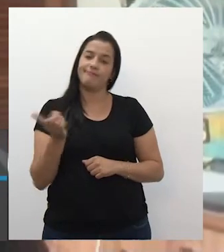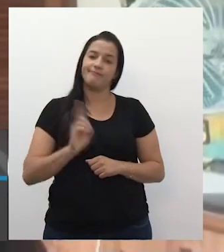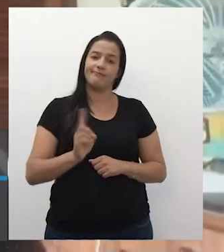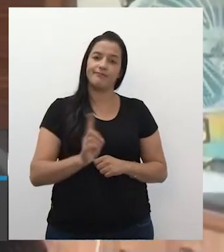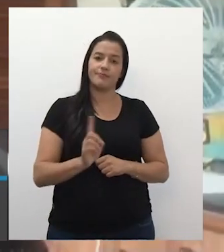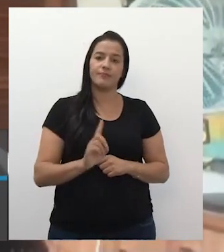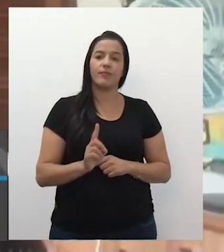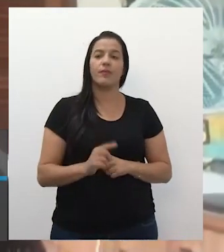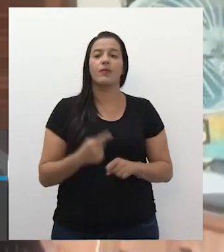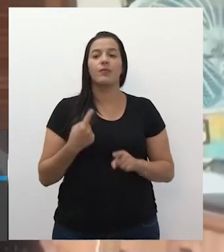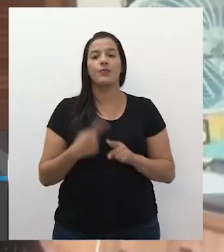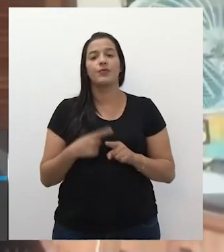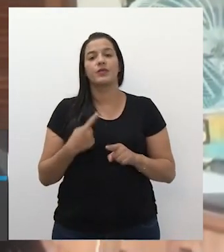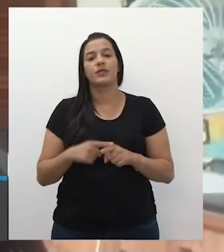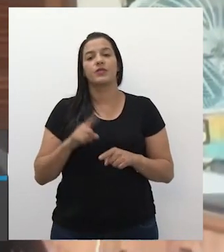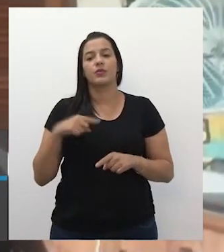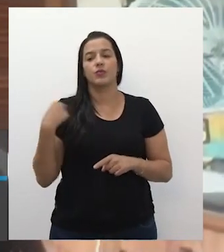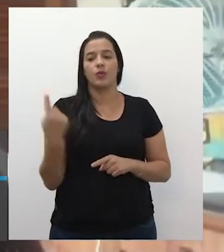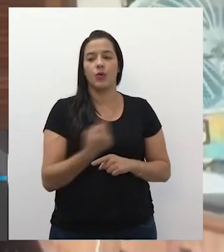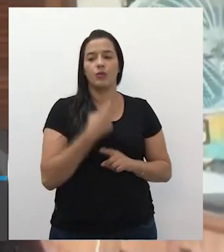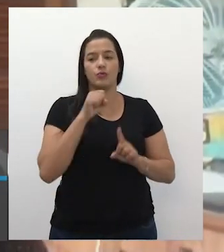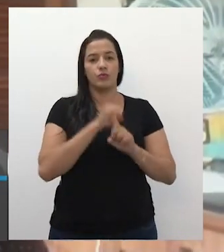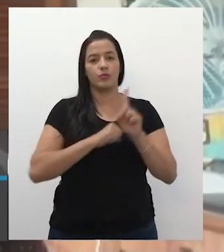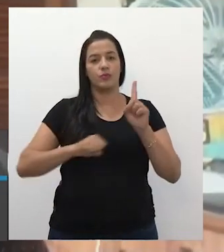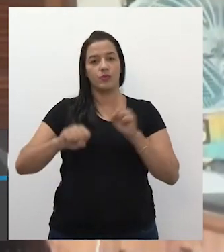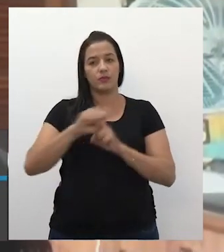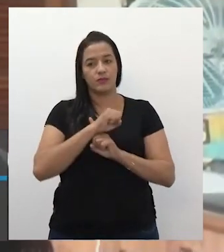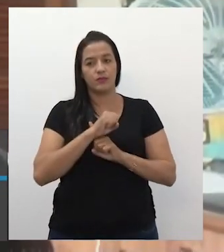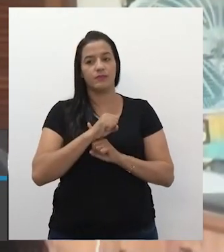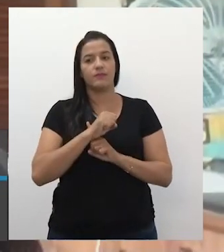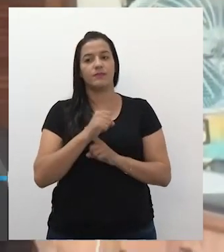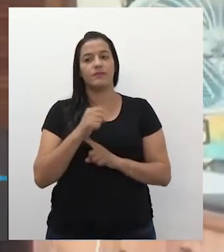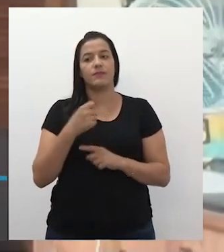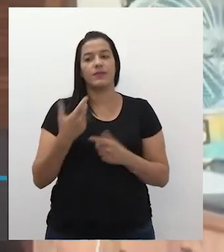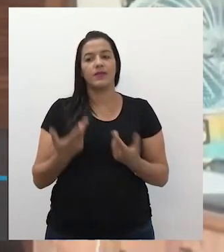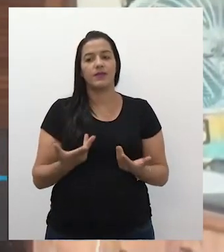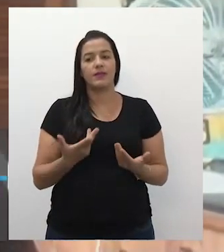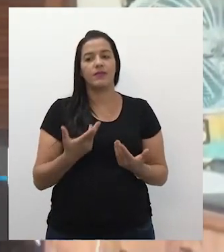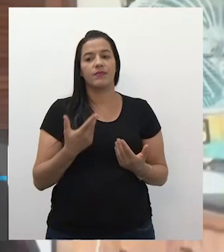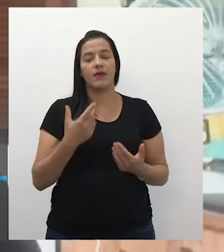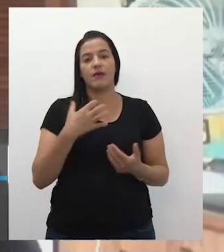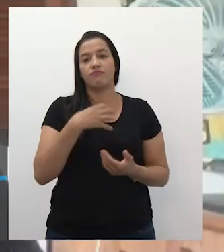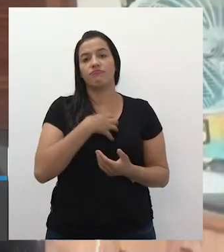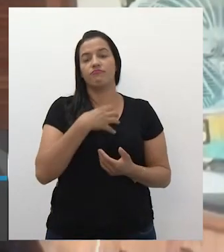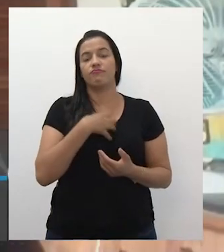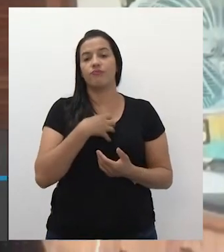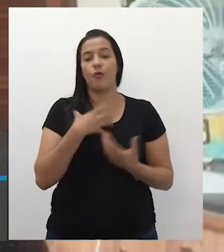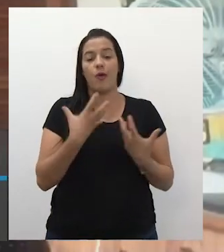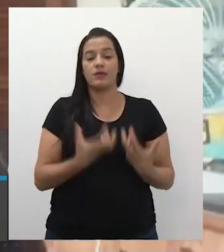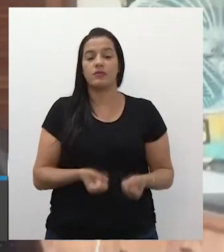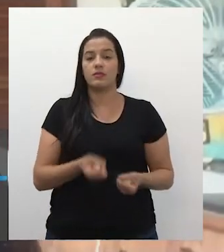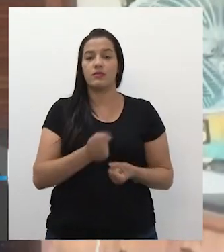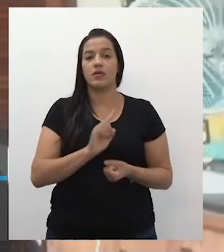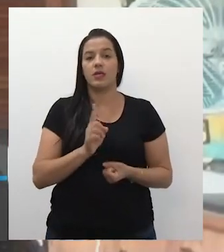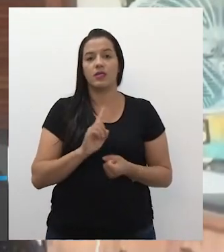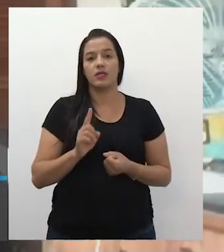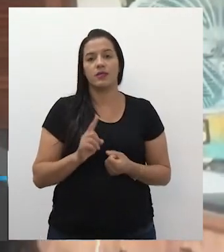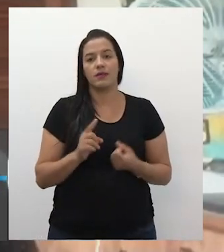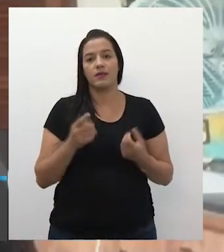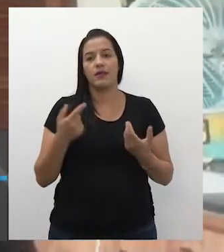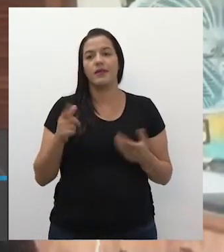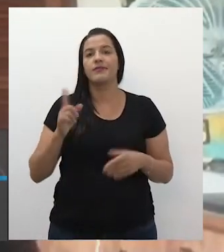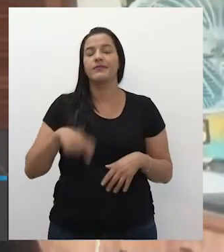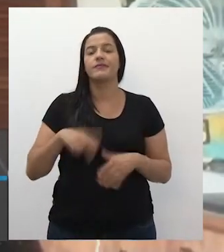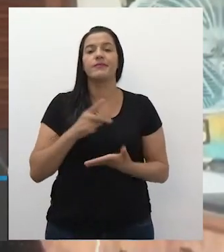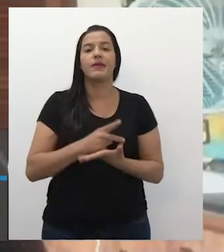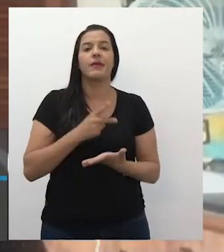quê? Porque somos uma sociedade ainda pouco assertiva. A gente sempre tem a ideia